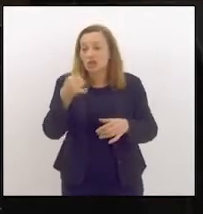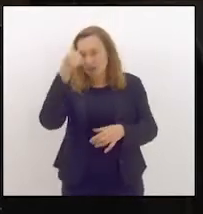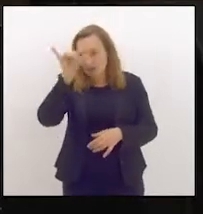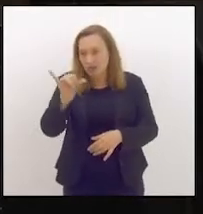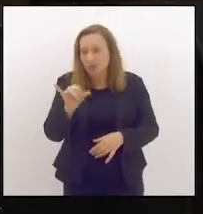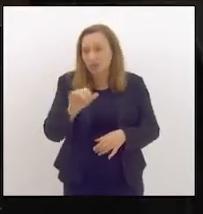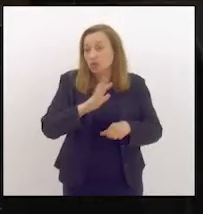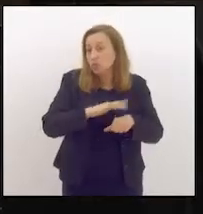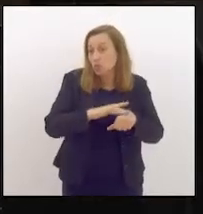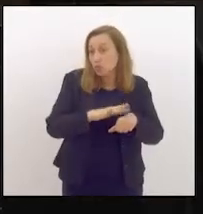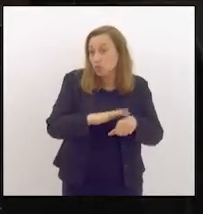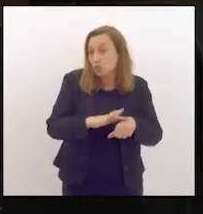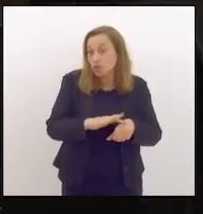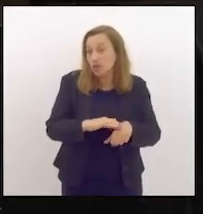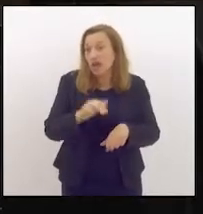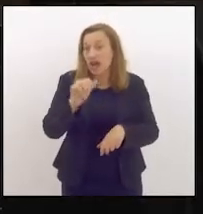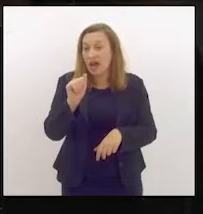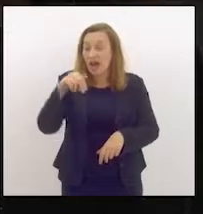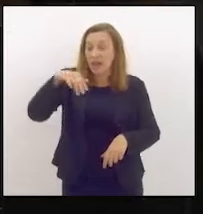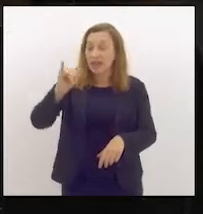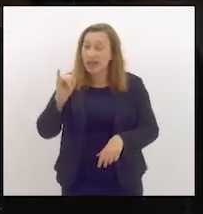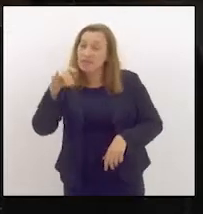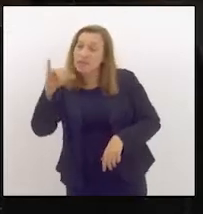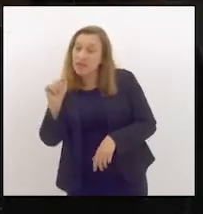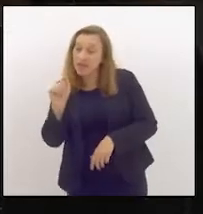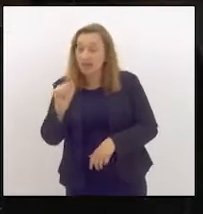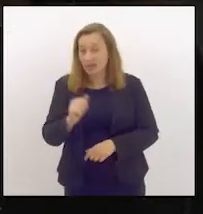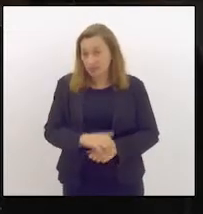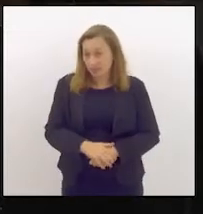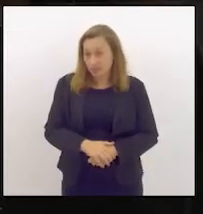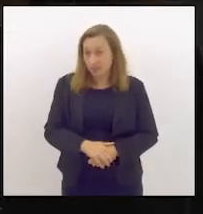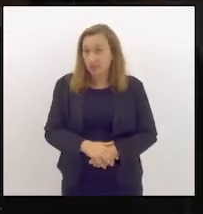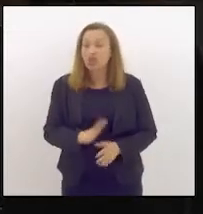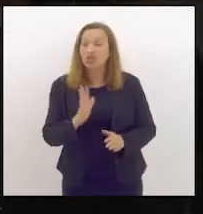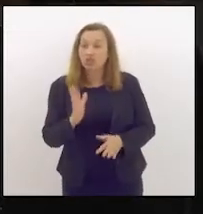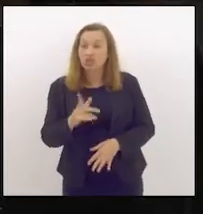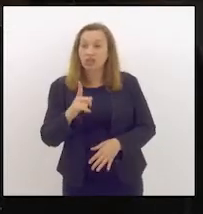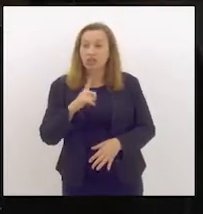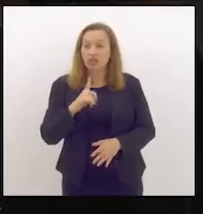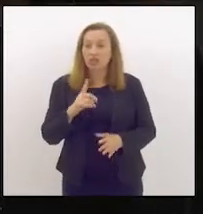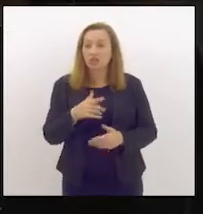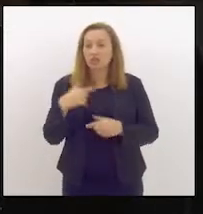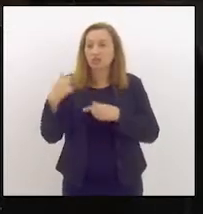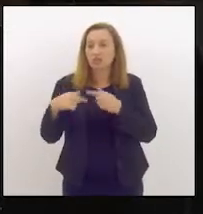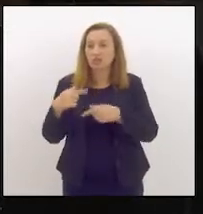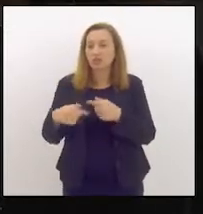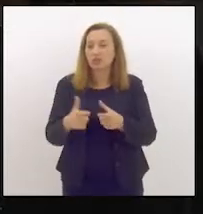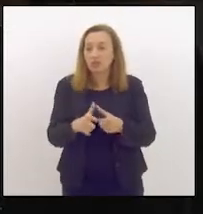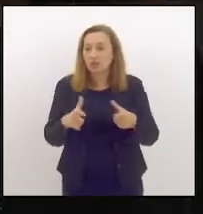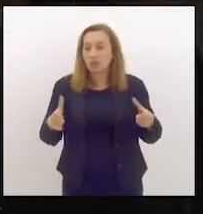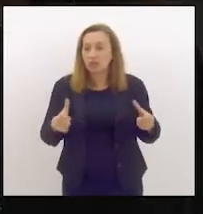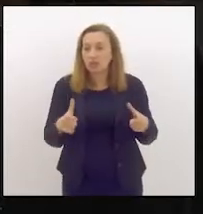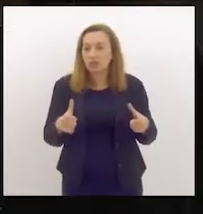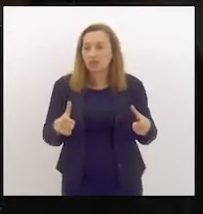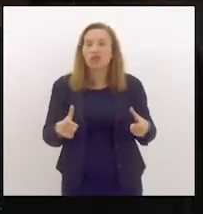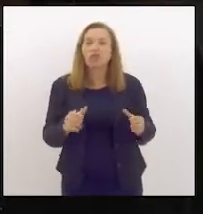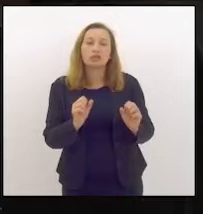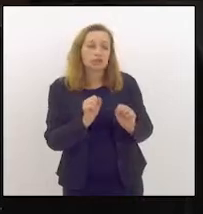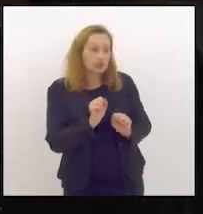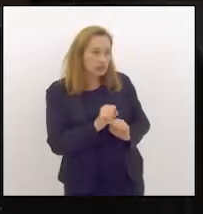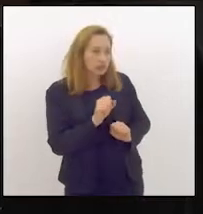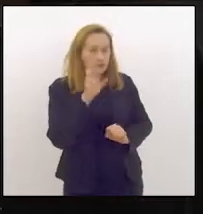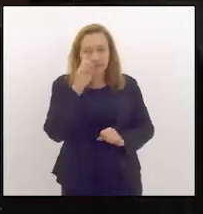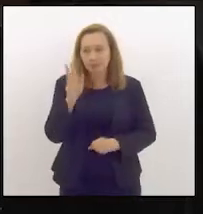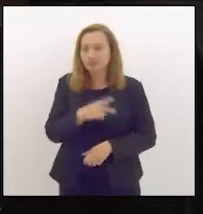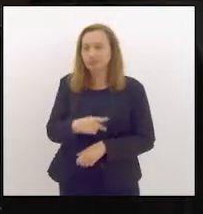como a anemia falciforme então a gente já tem uma geração inteira a gente pois não senhor